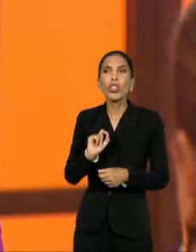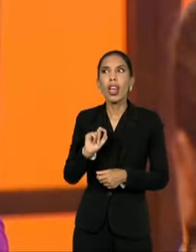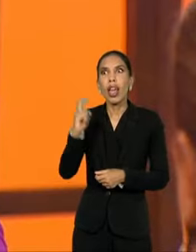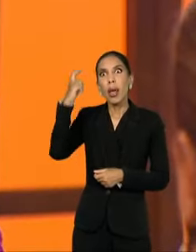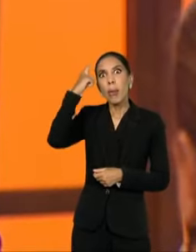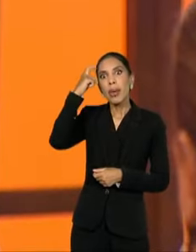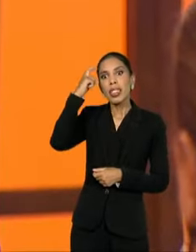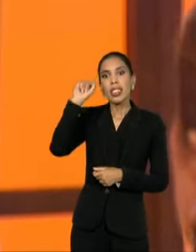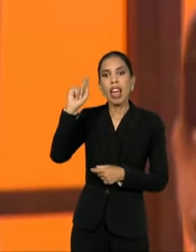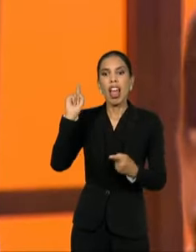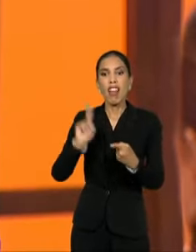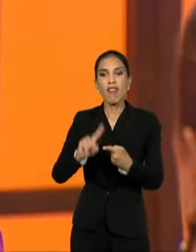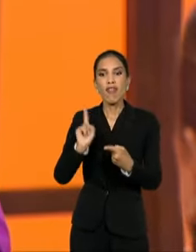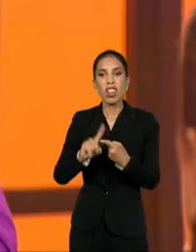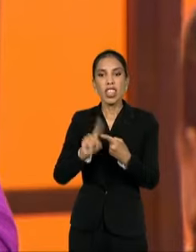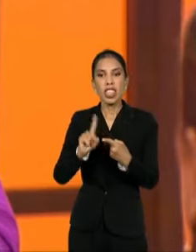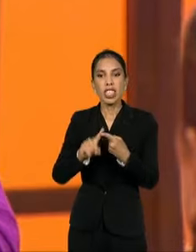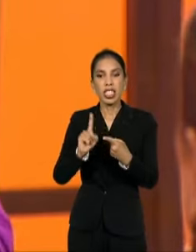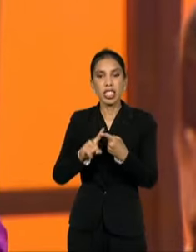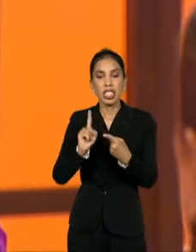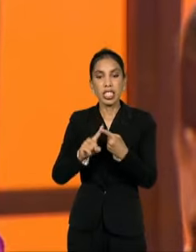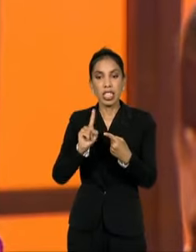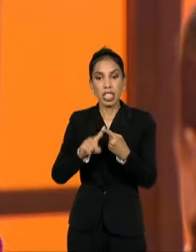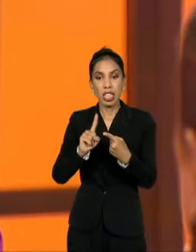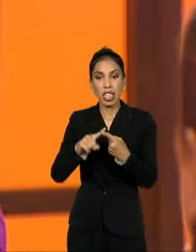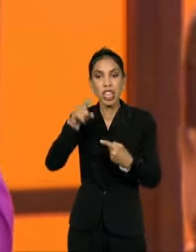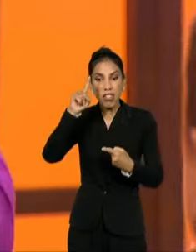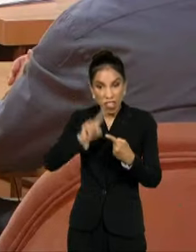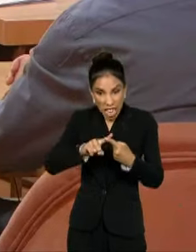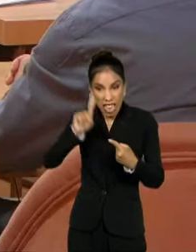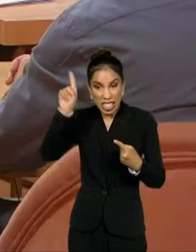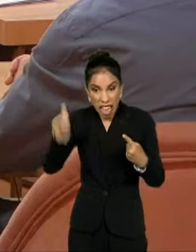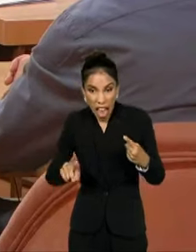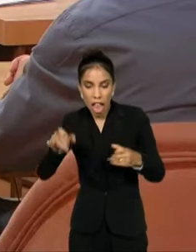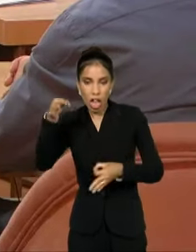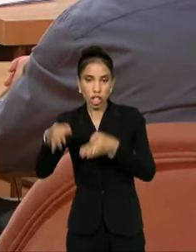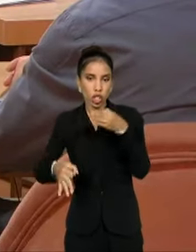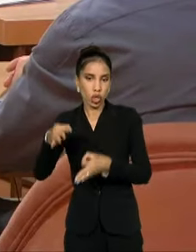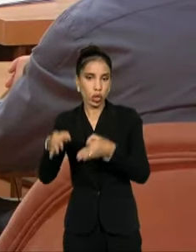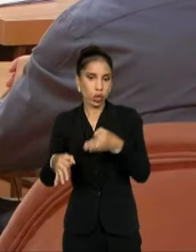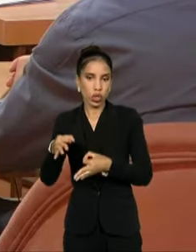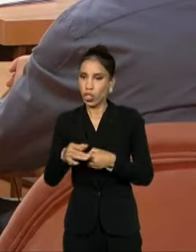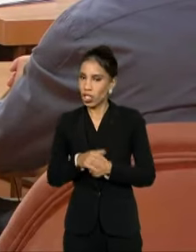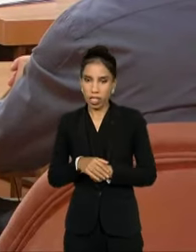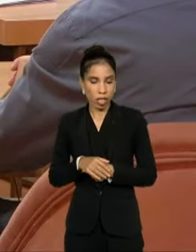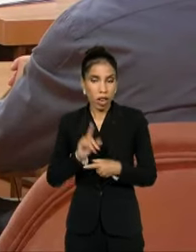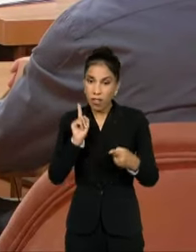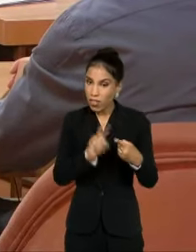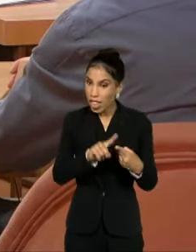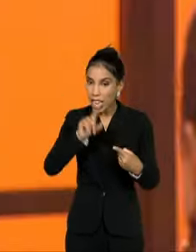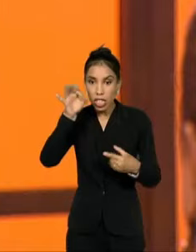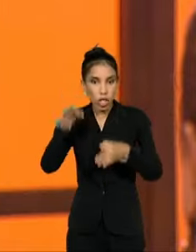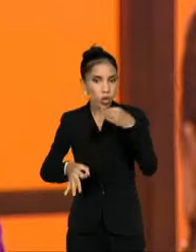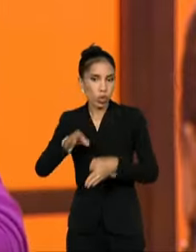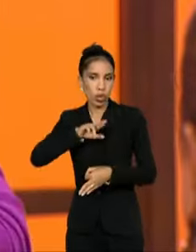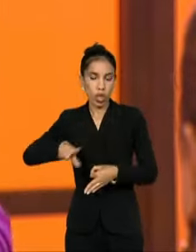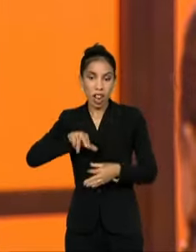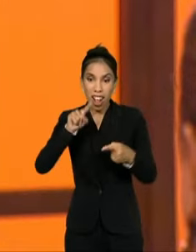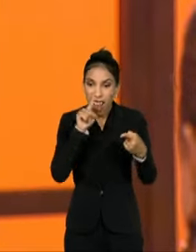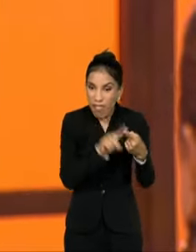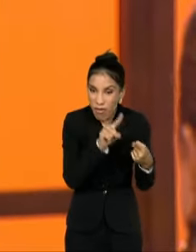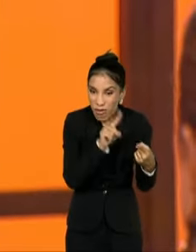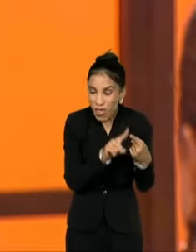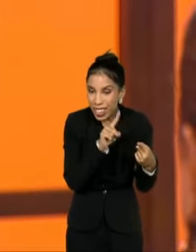lógica de que vingança é crime. Vingança é justiça. Vingança nunca é justiça. O que a vingança